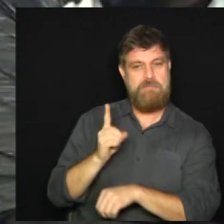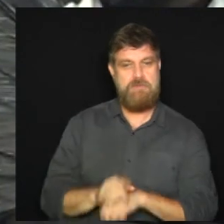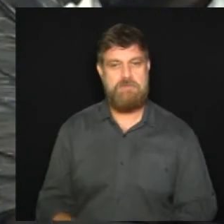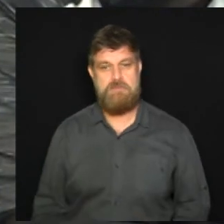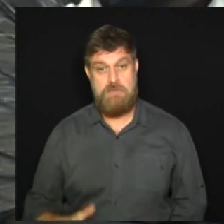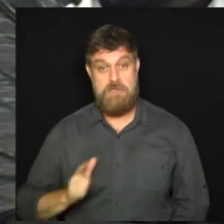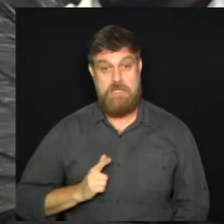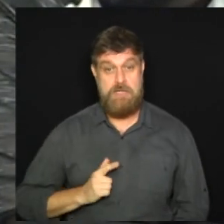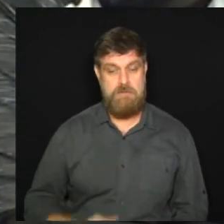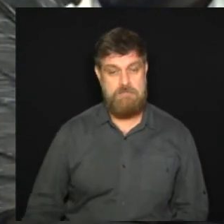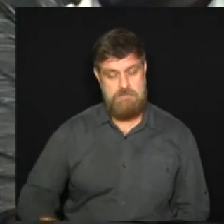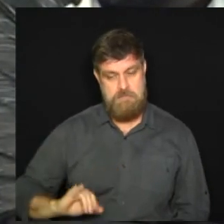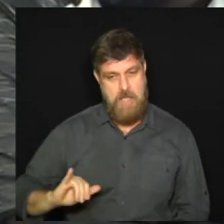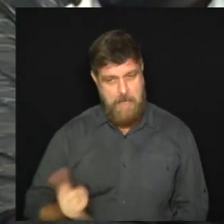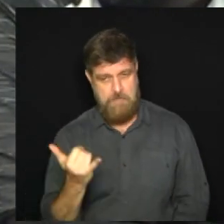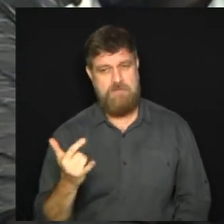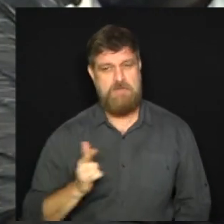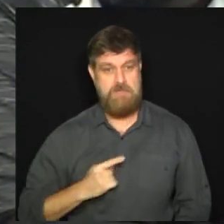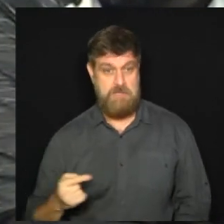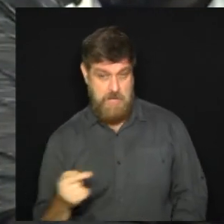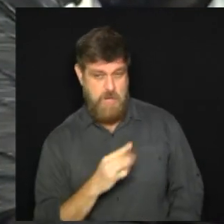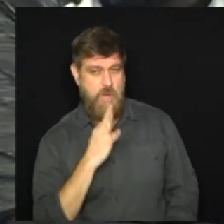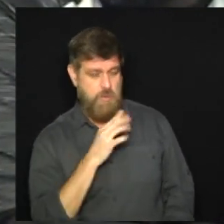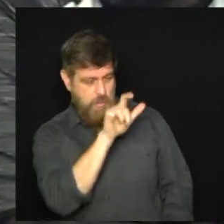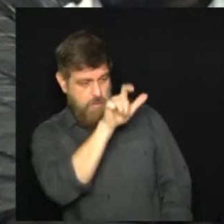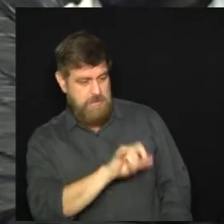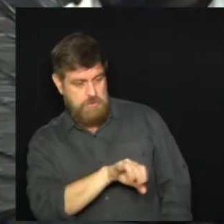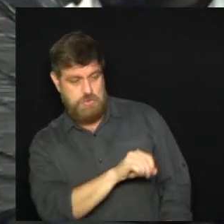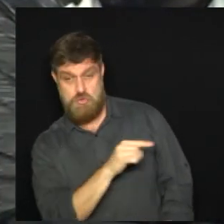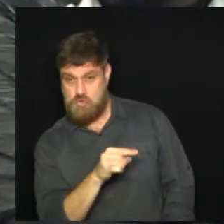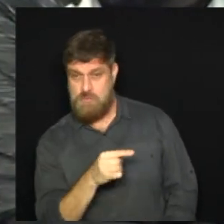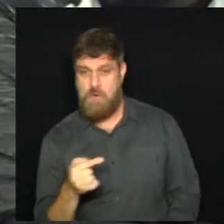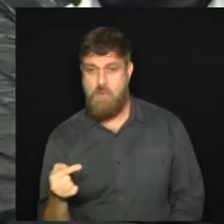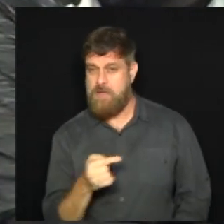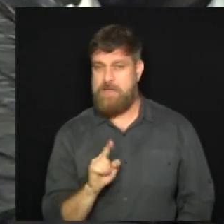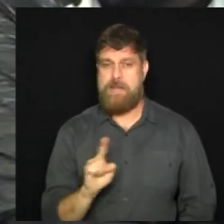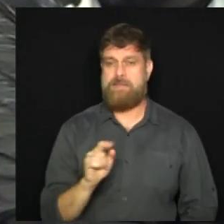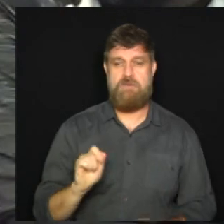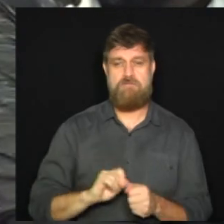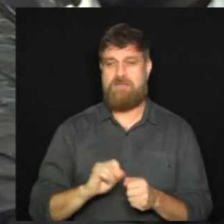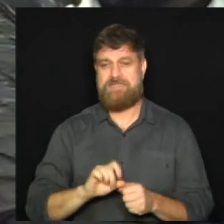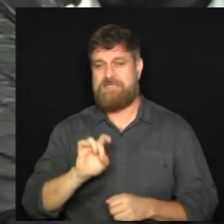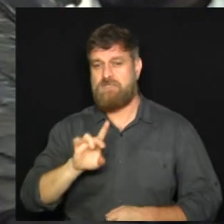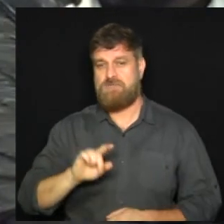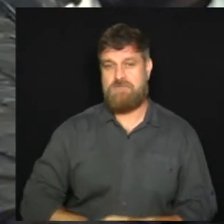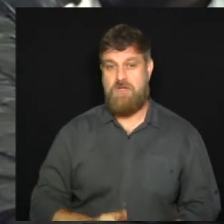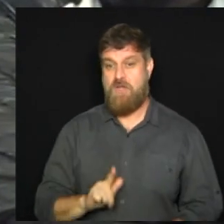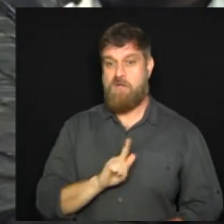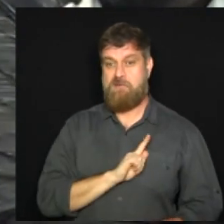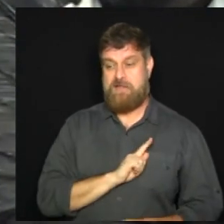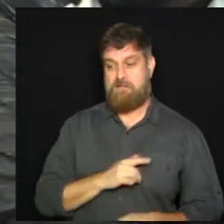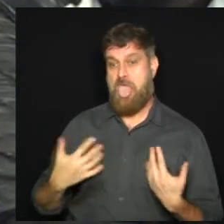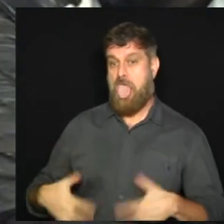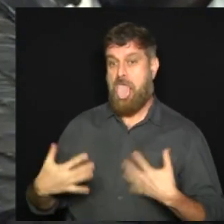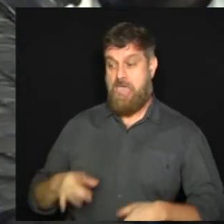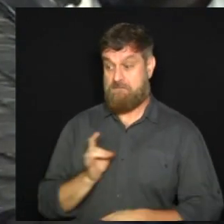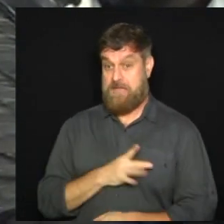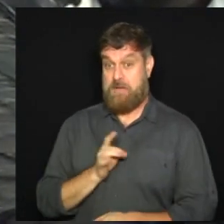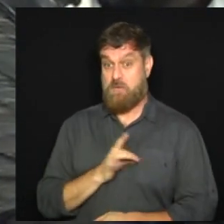entrevista coletiva, ele falou sobre o momento da equipe. O presidente Sebastião Arcanjo abriu